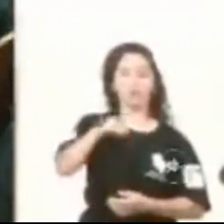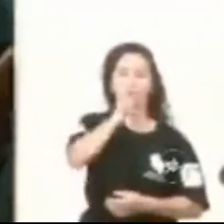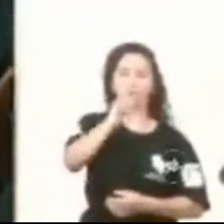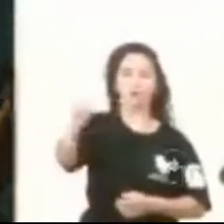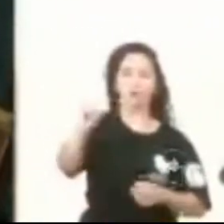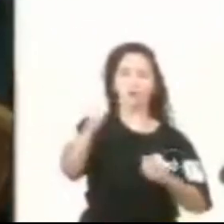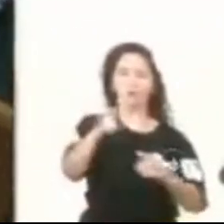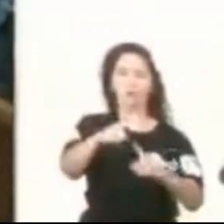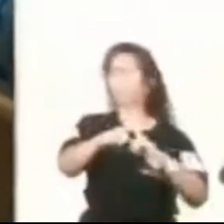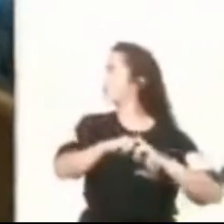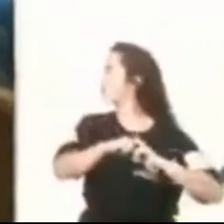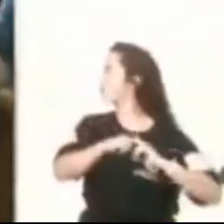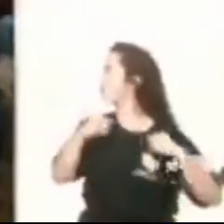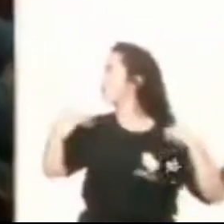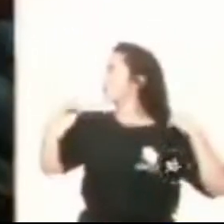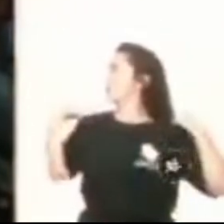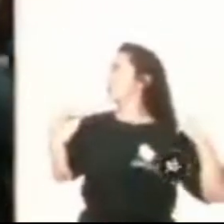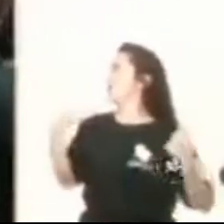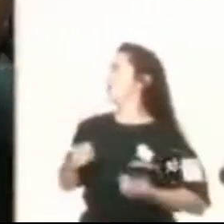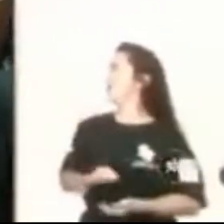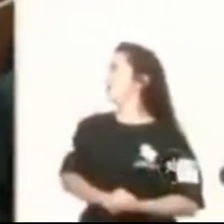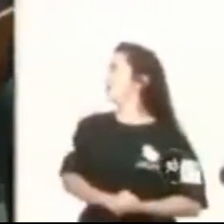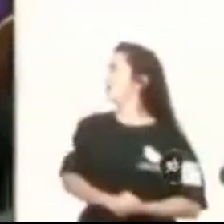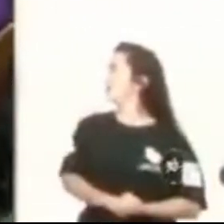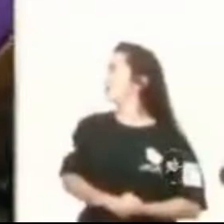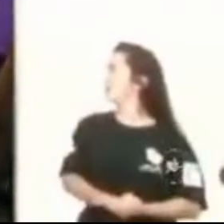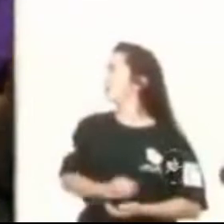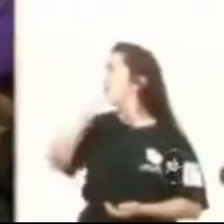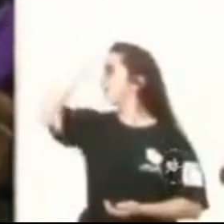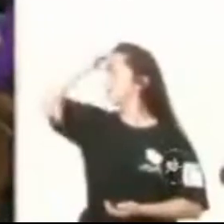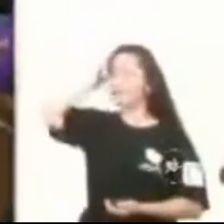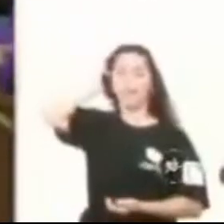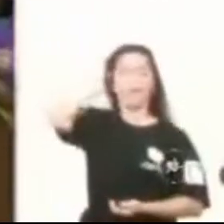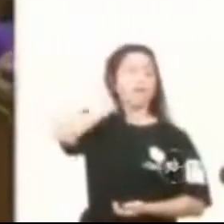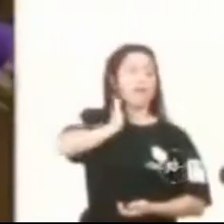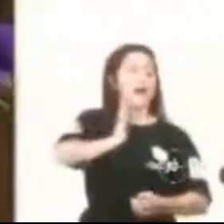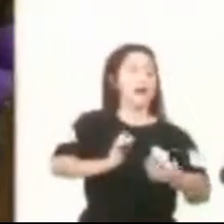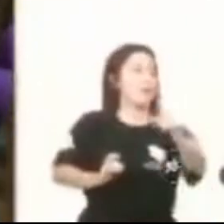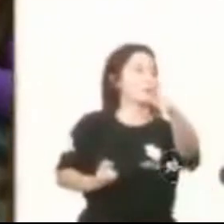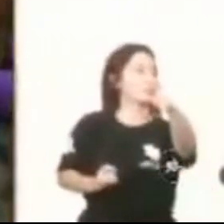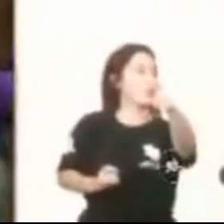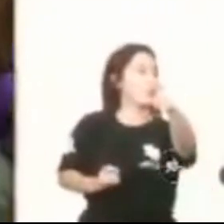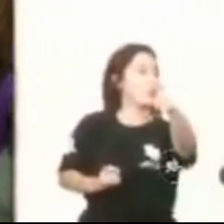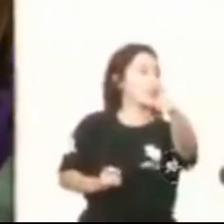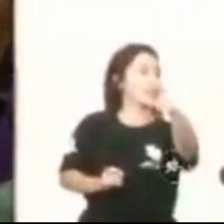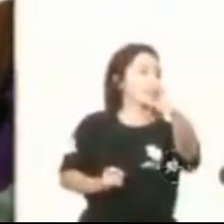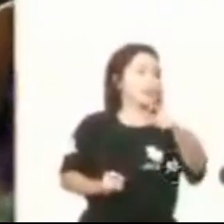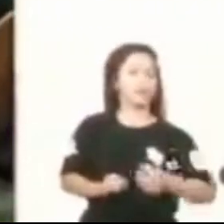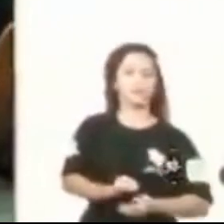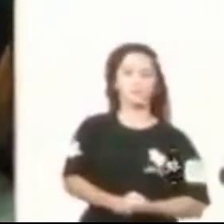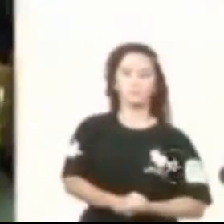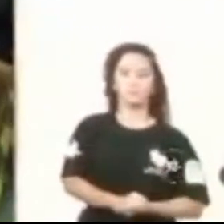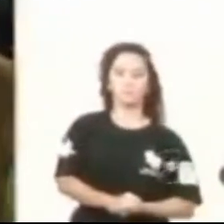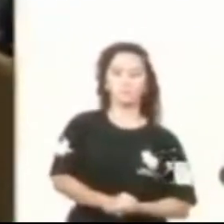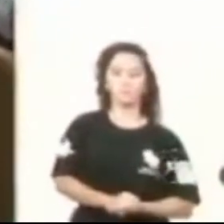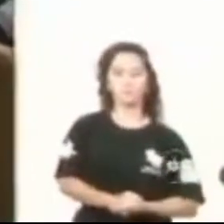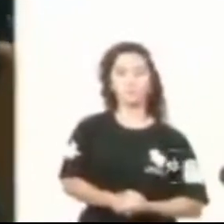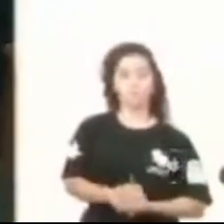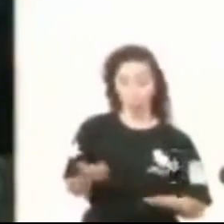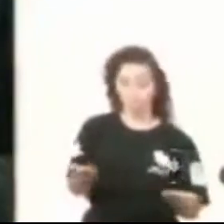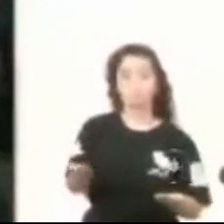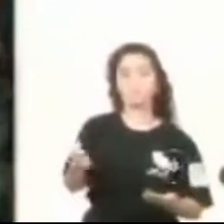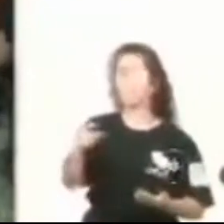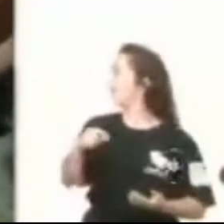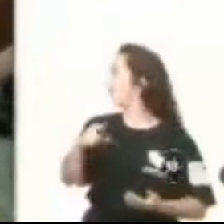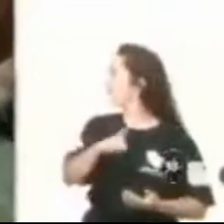manto constitucional para me expressar dentro da minha igreja. Tem coisas que eu não posso falar lá fora, mas aqui eu tenho a